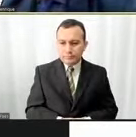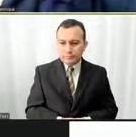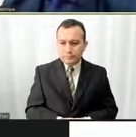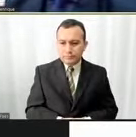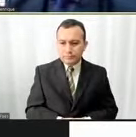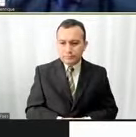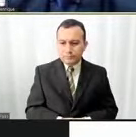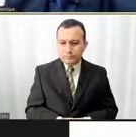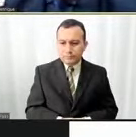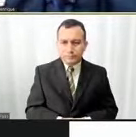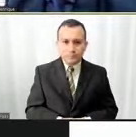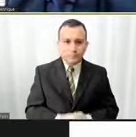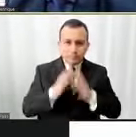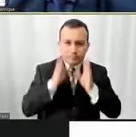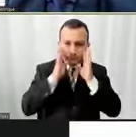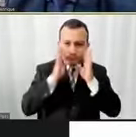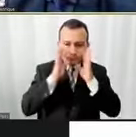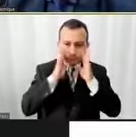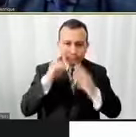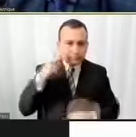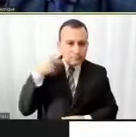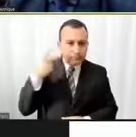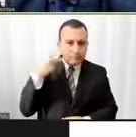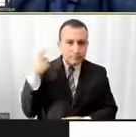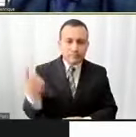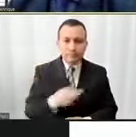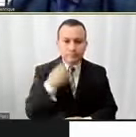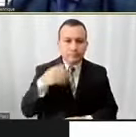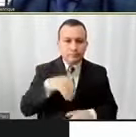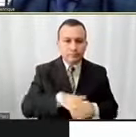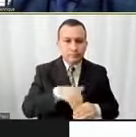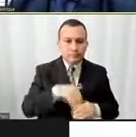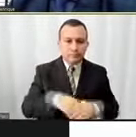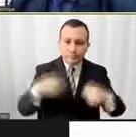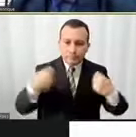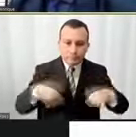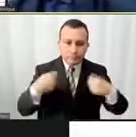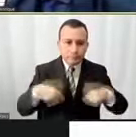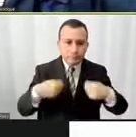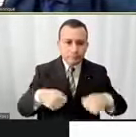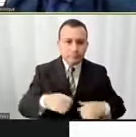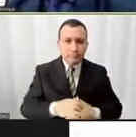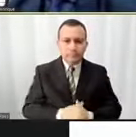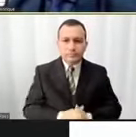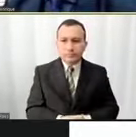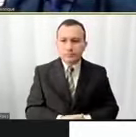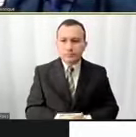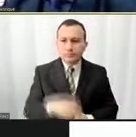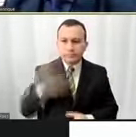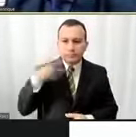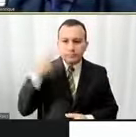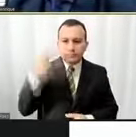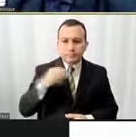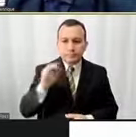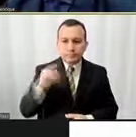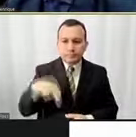Vereador, atenção, senhores vereadores. Nós estamos em votação. Vamos votar. Vereador Cezinha Nascimento.